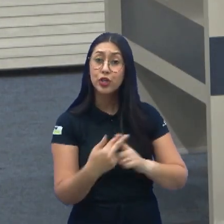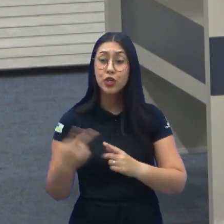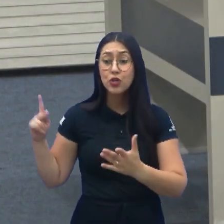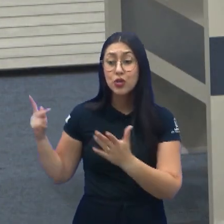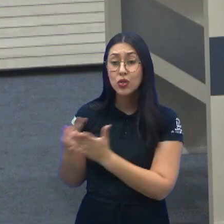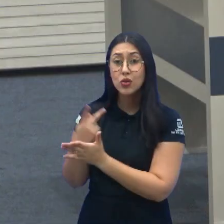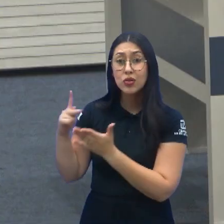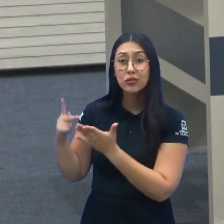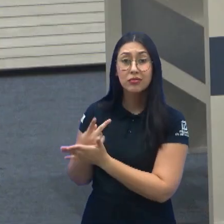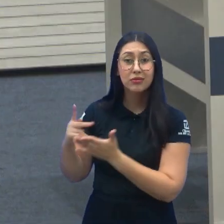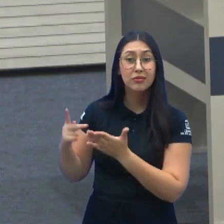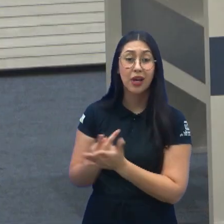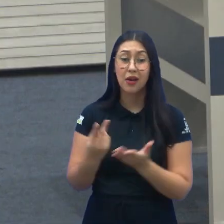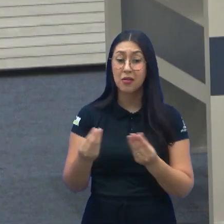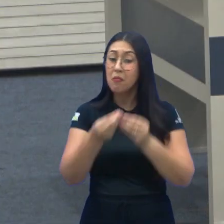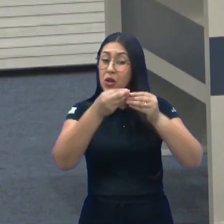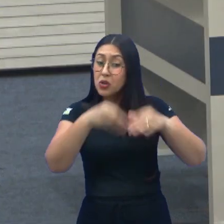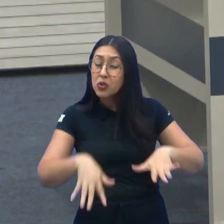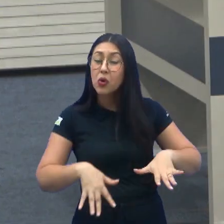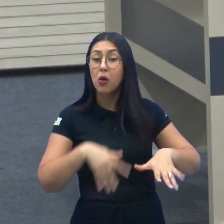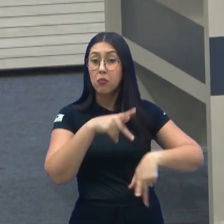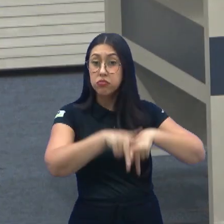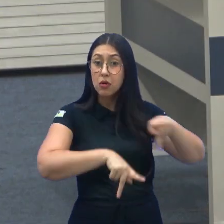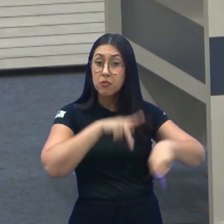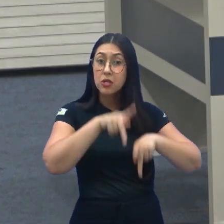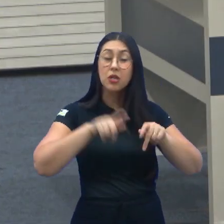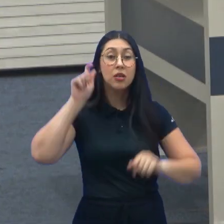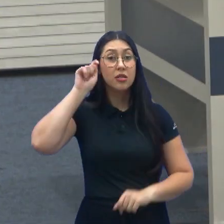dos prejuízos causados pela